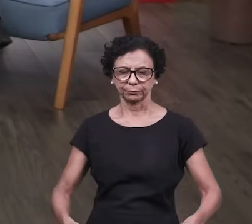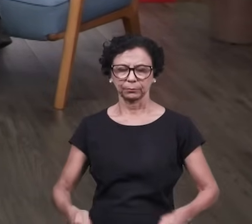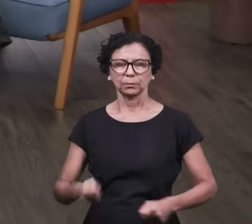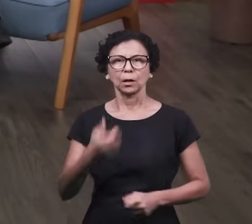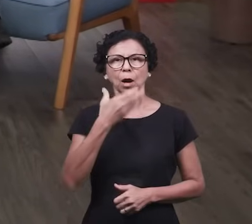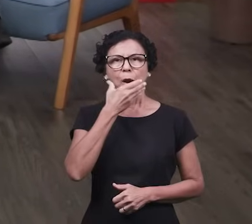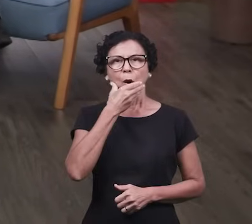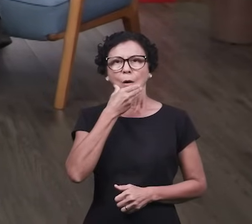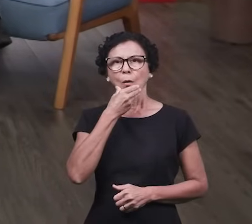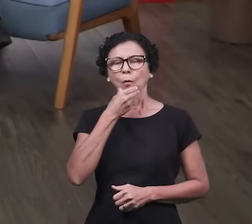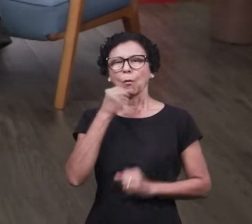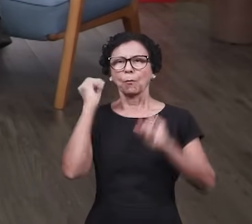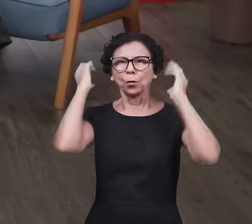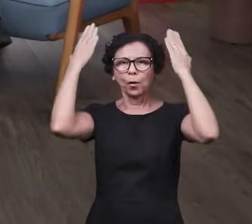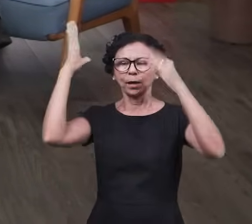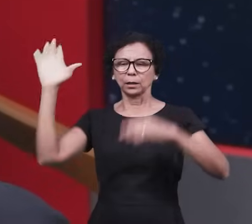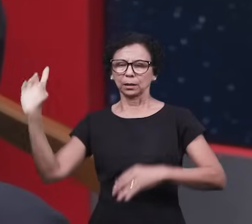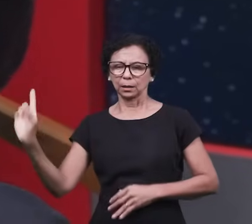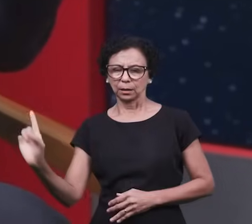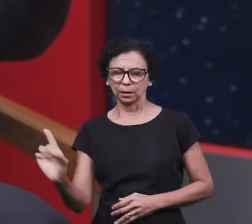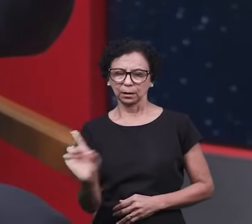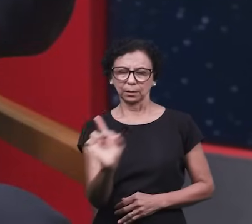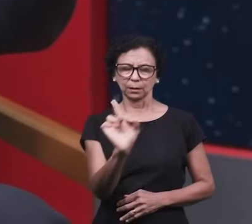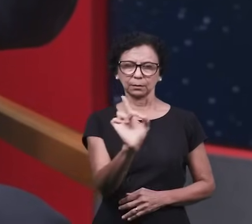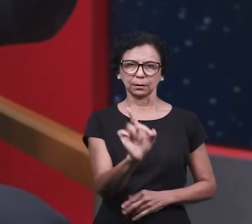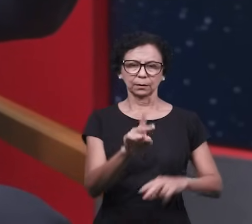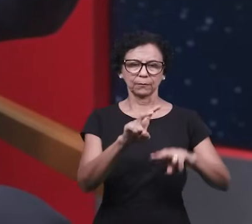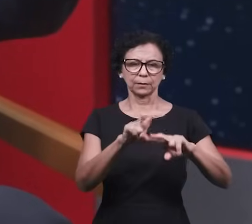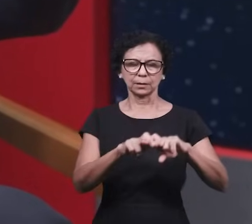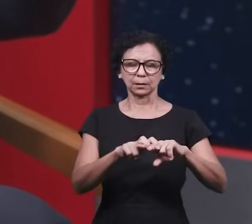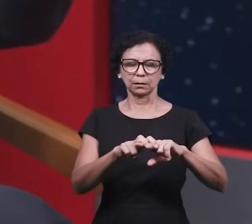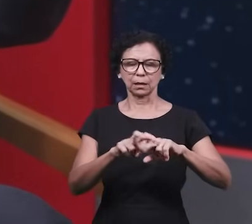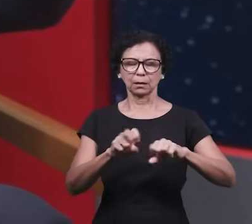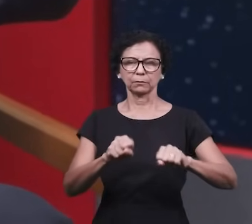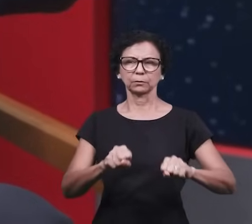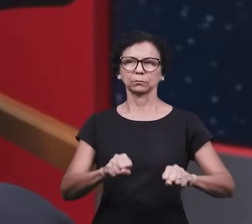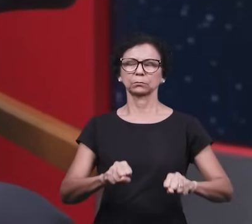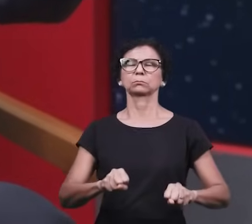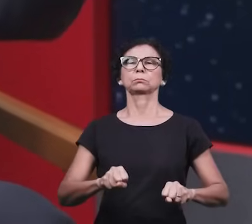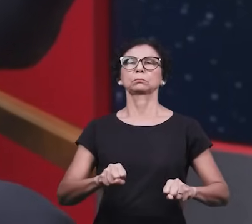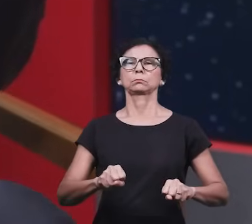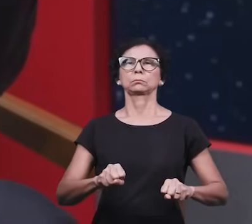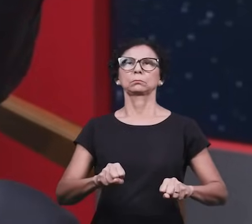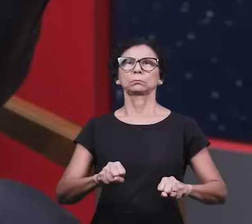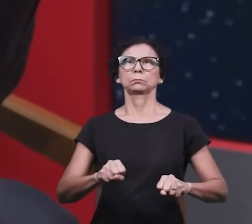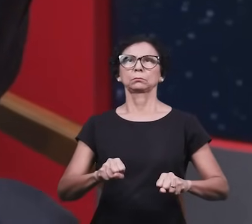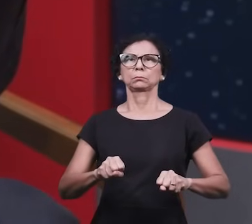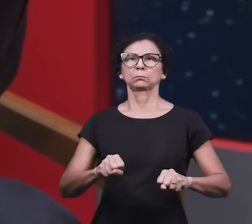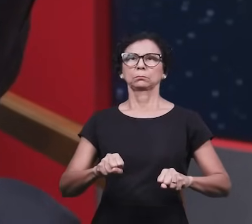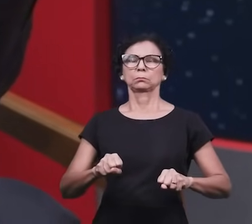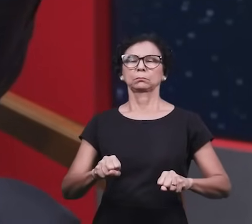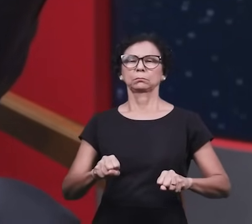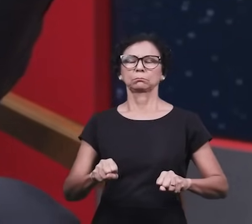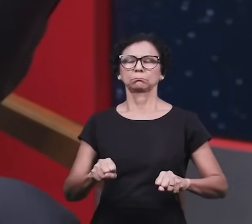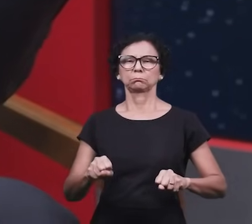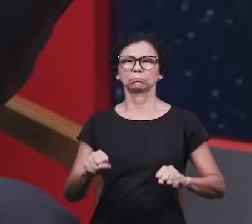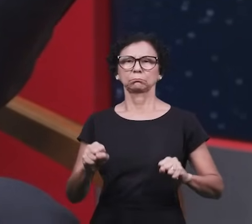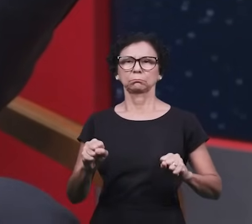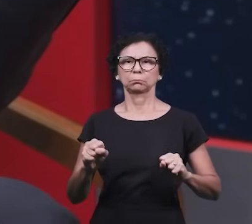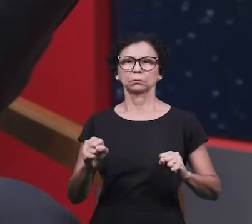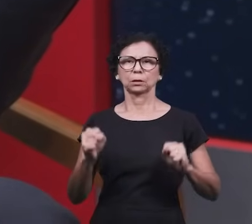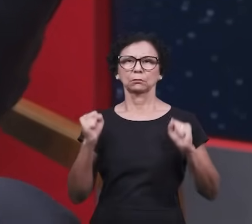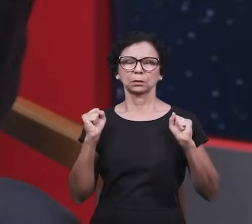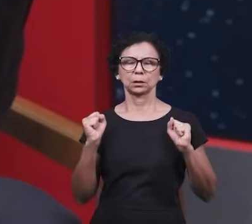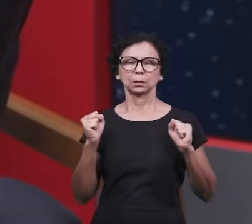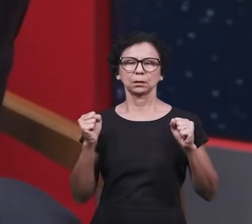carregando, os valentes ao redor. Então, o rei estava neste ponto e ia